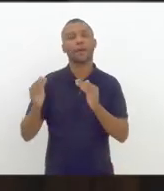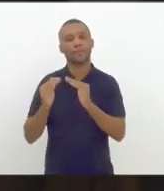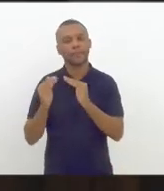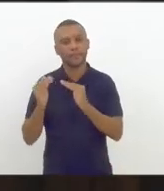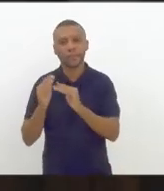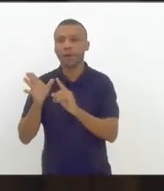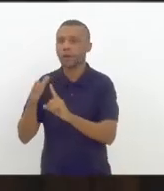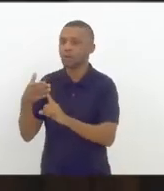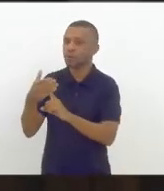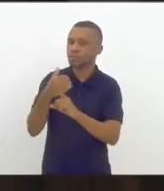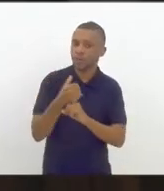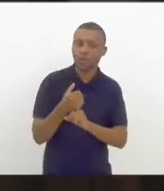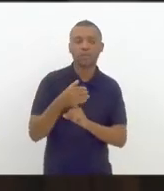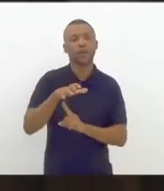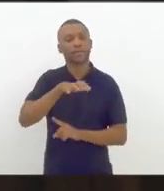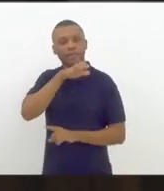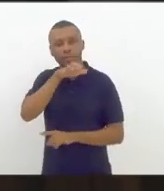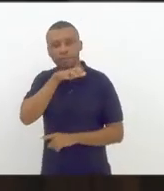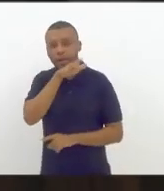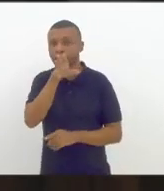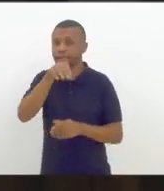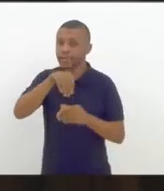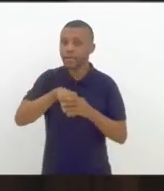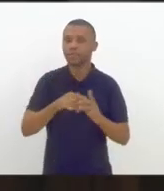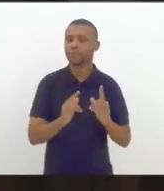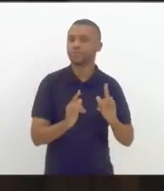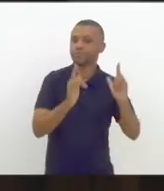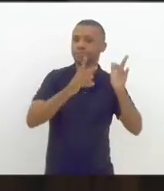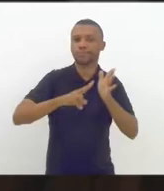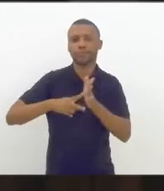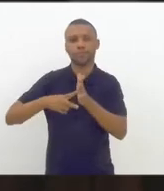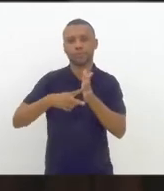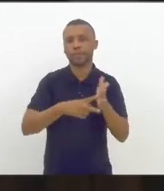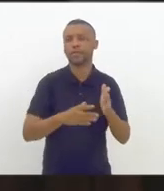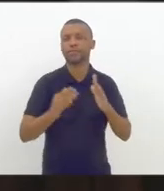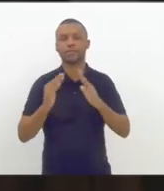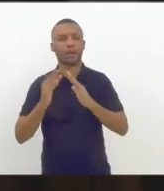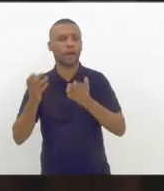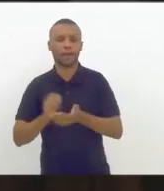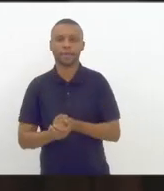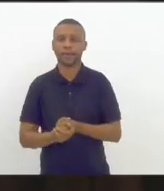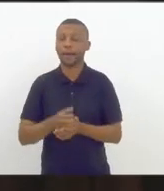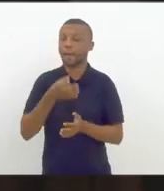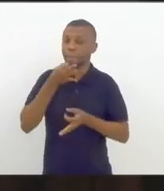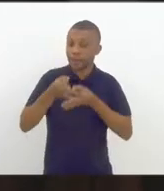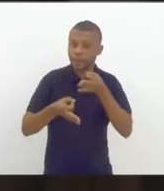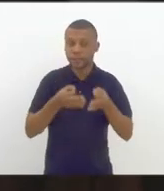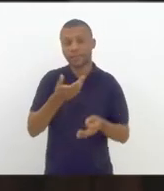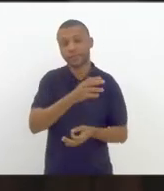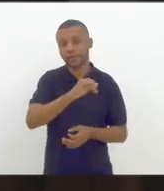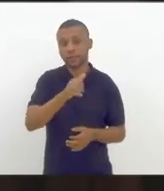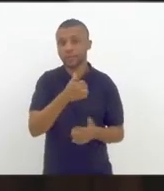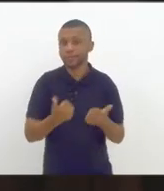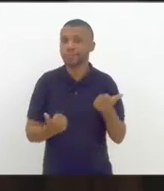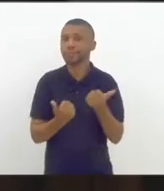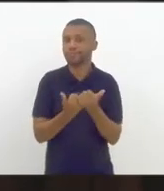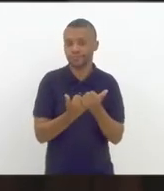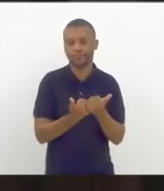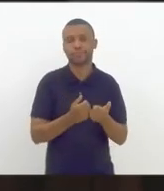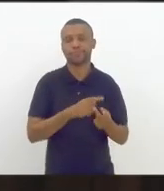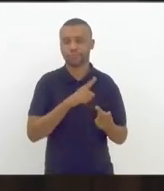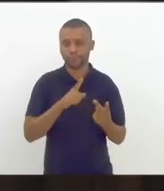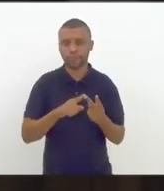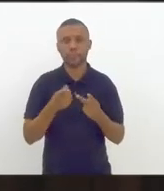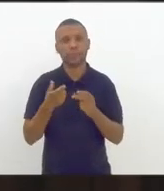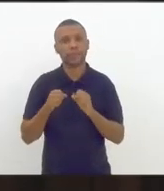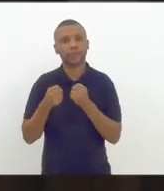em condomínios de casas ou apartamentos e da outras providências. Parecer da Comissão de Constituição e Justiça pela condicionalidade com emenda.